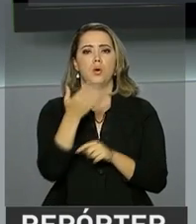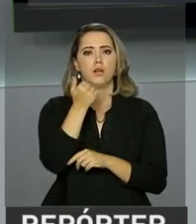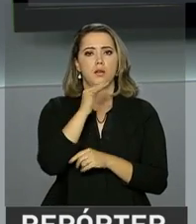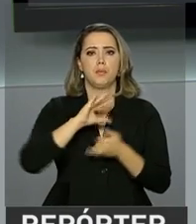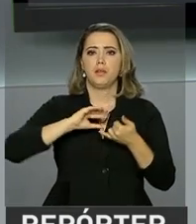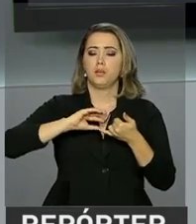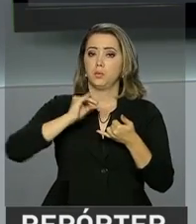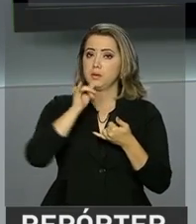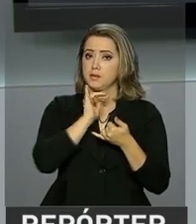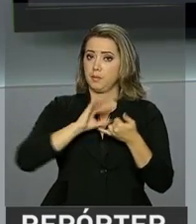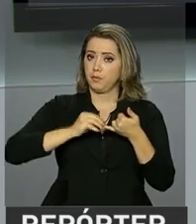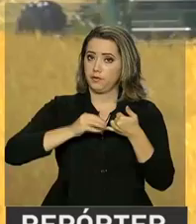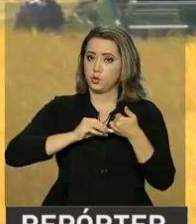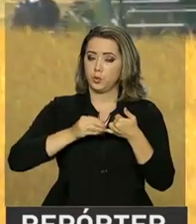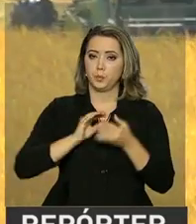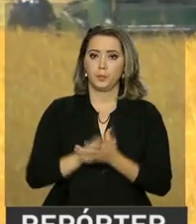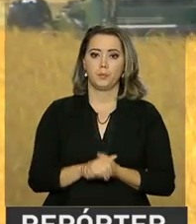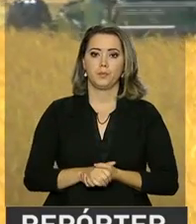o